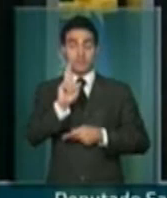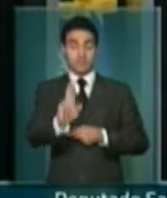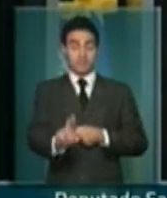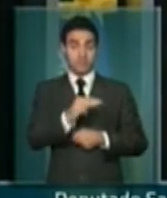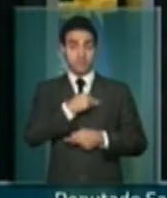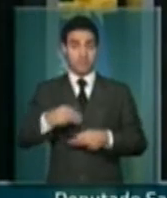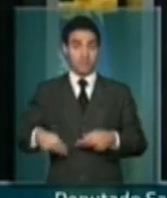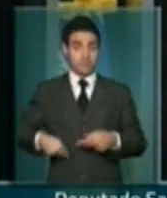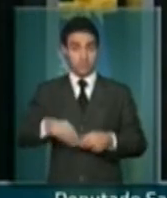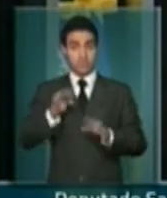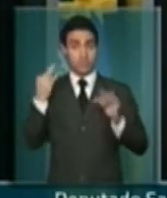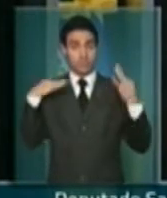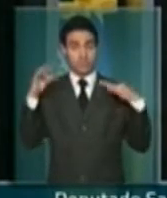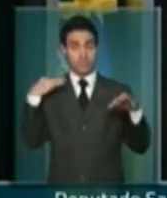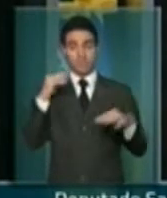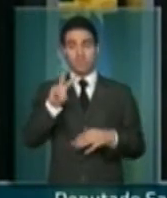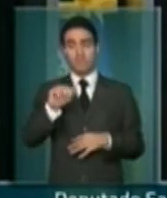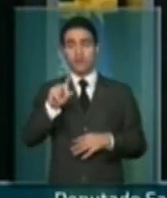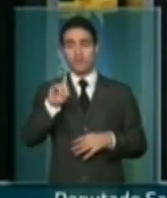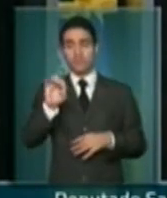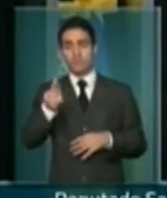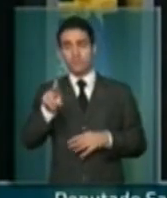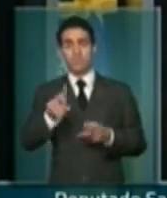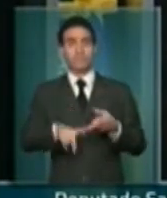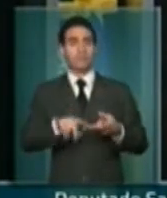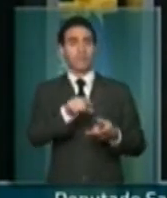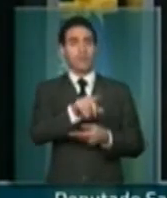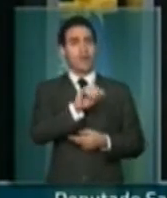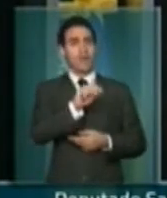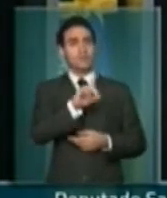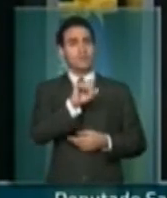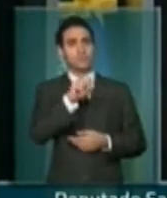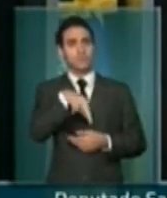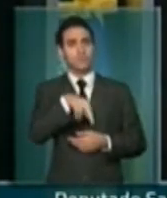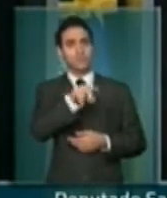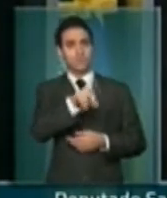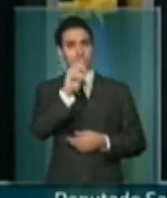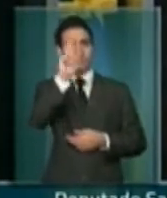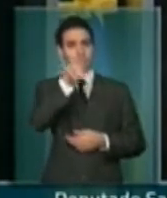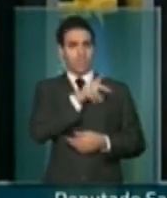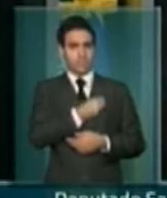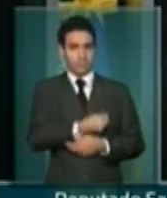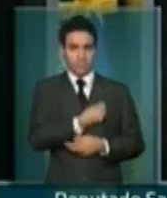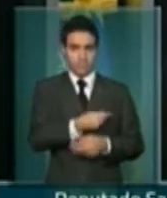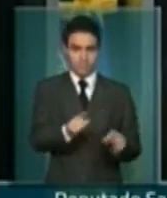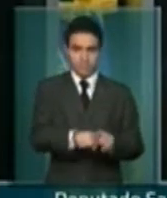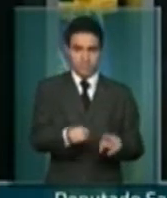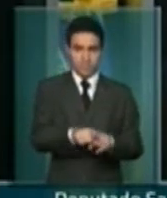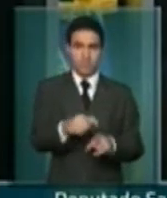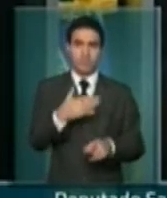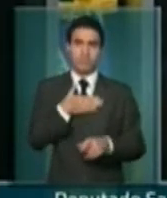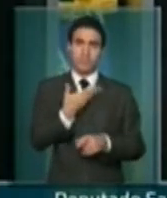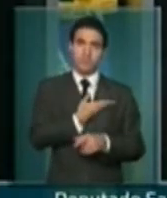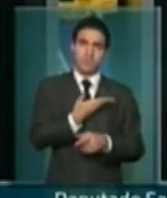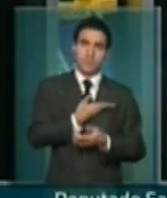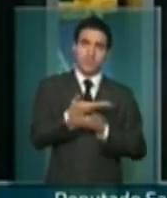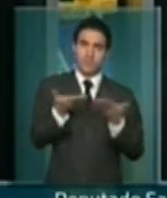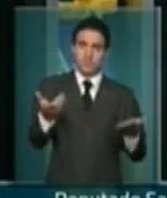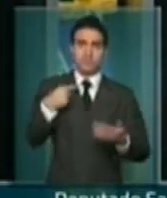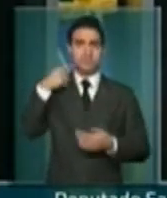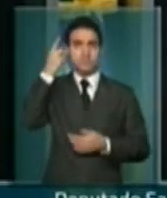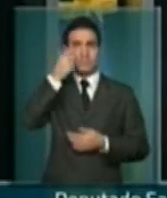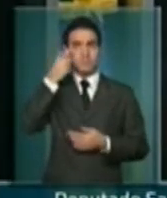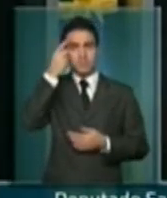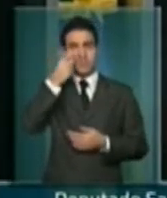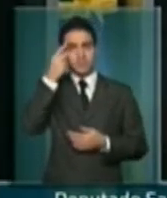Souto Maior, doutor Adilson Vasconcelos, que aqui está, meus amigos